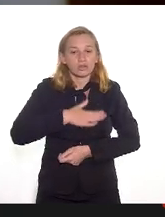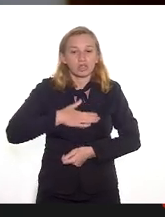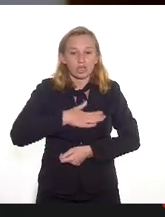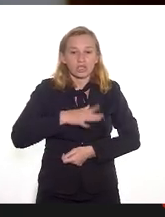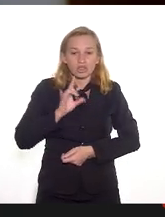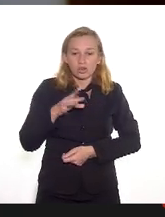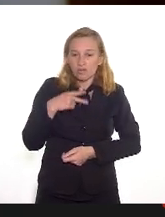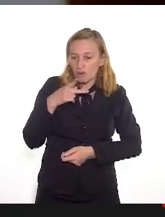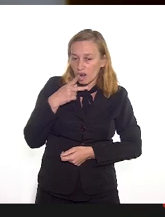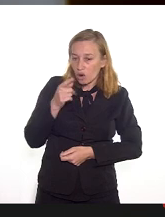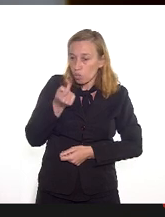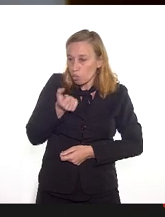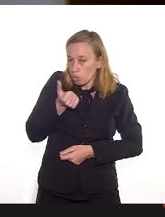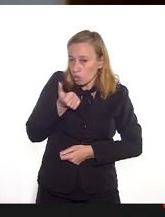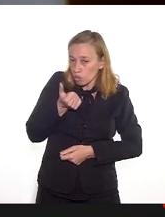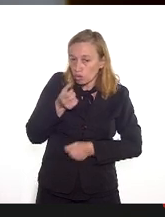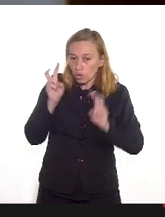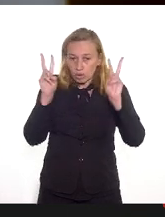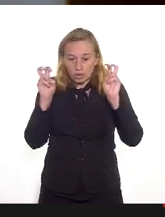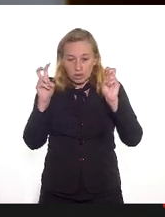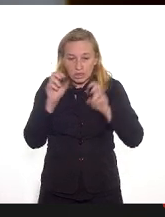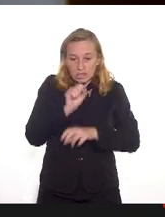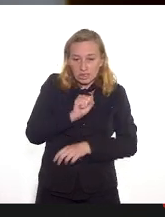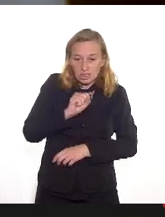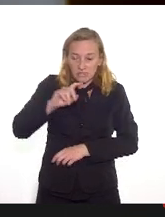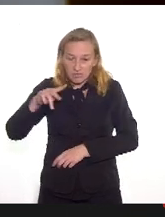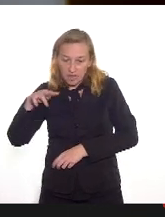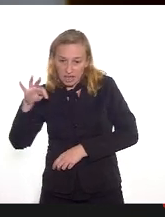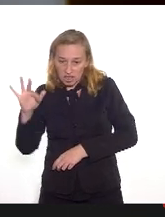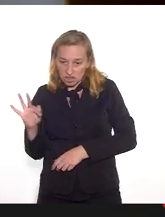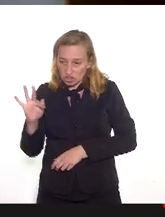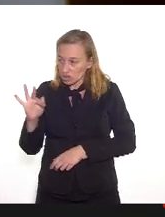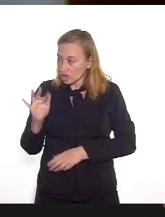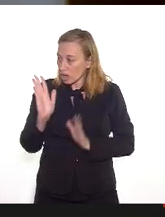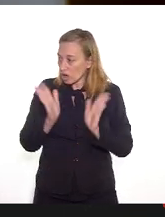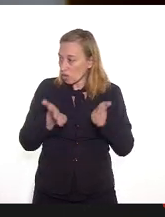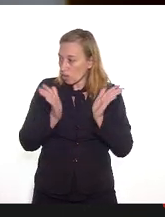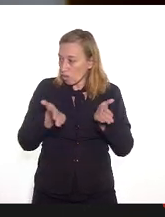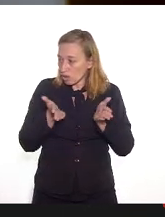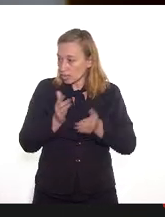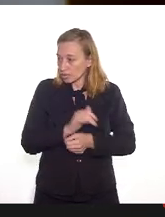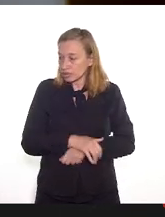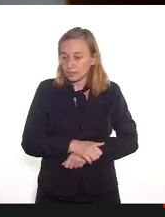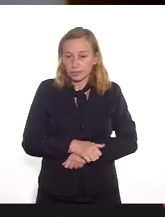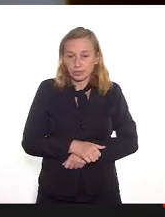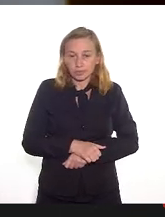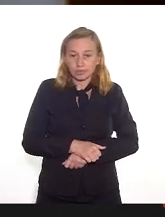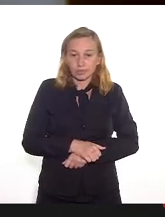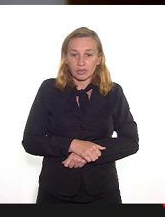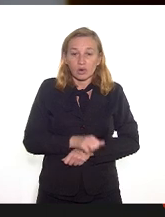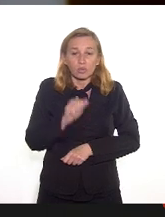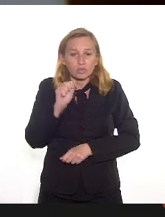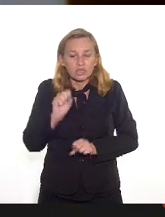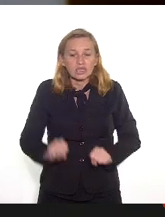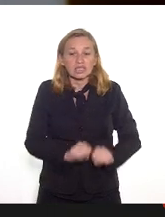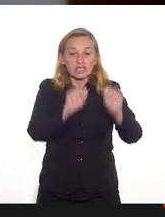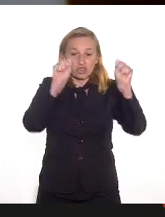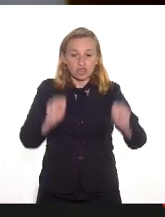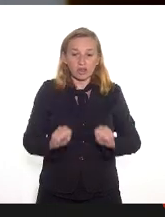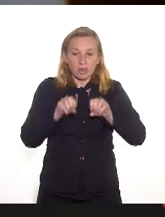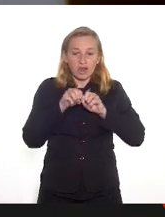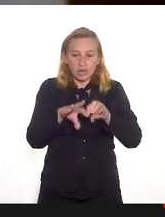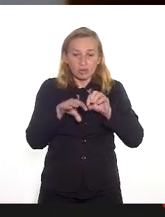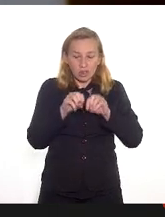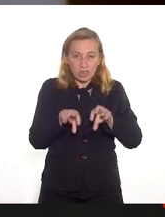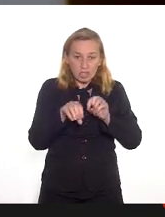de contextualizar um pouco a situação do CEFET agora. O CEFET, ele é um sistema educacional,